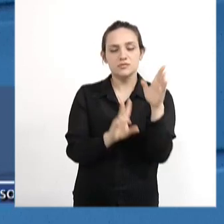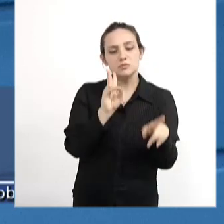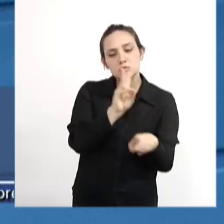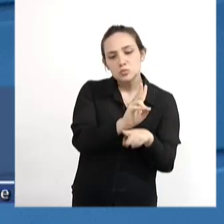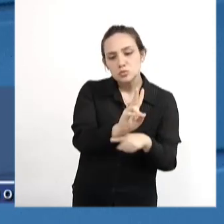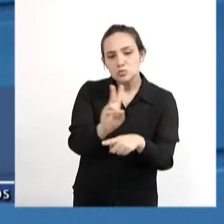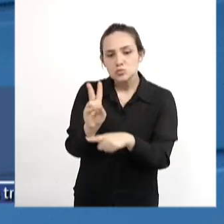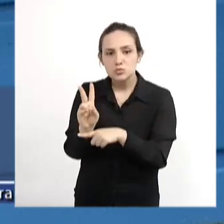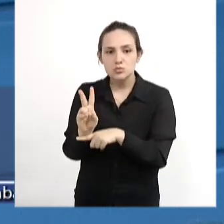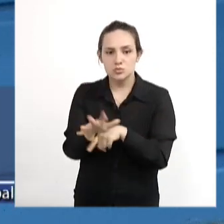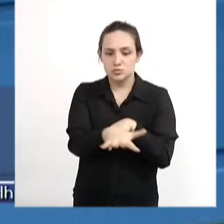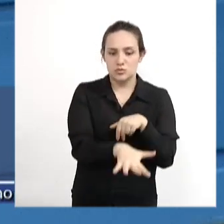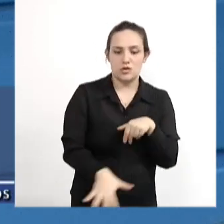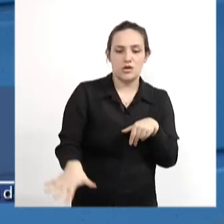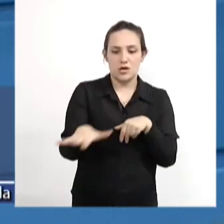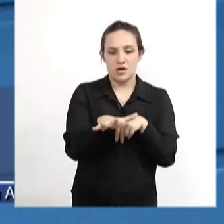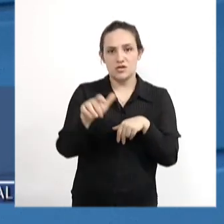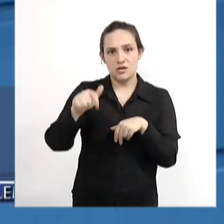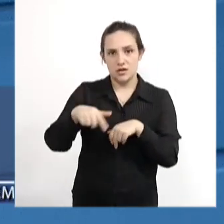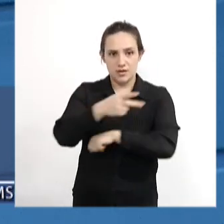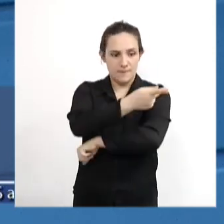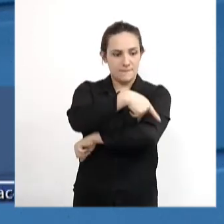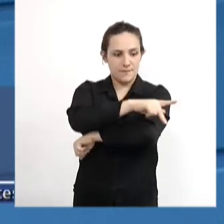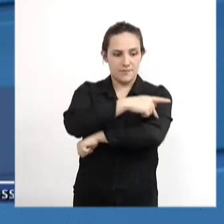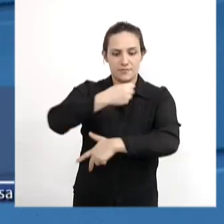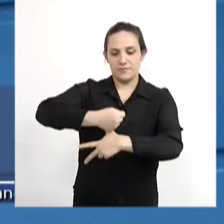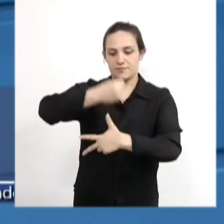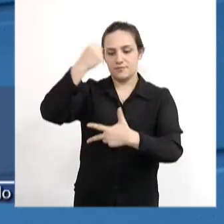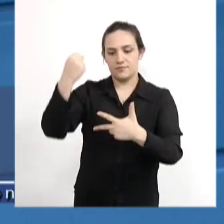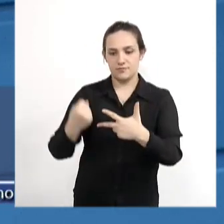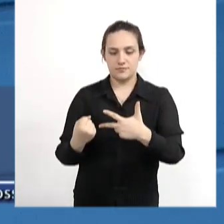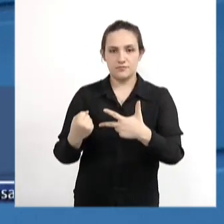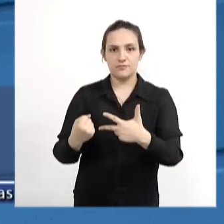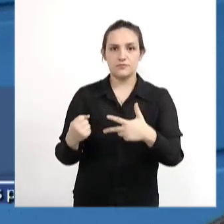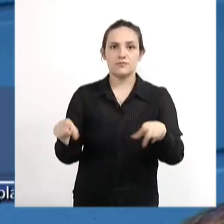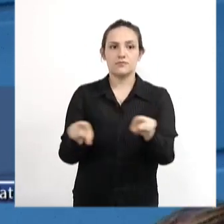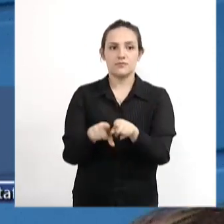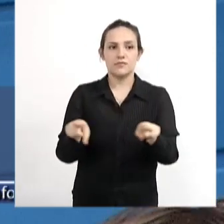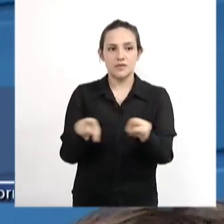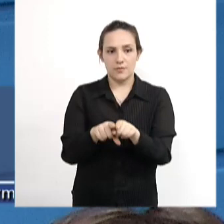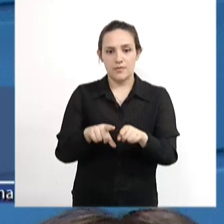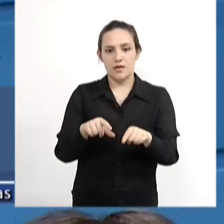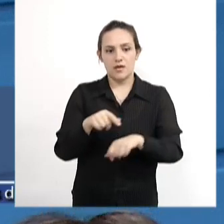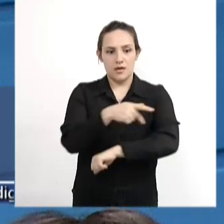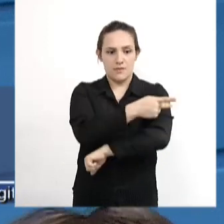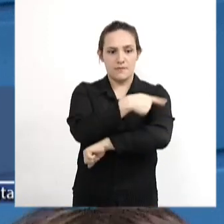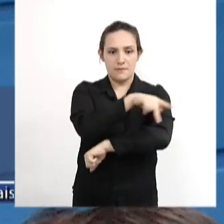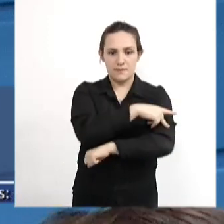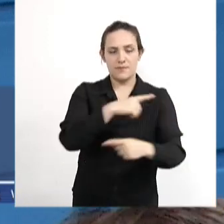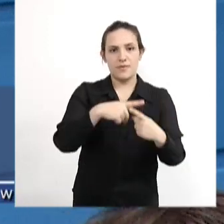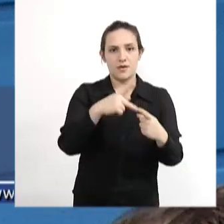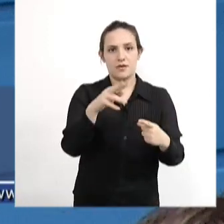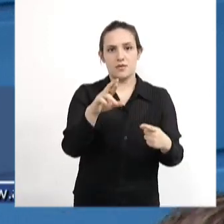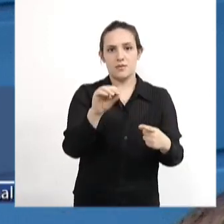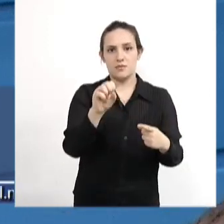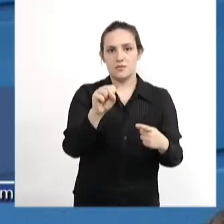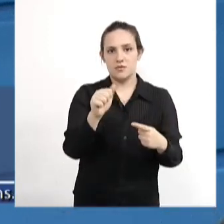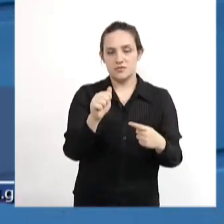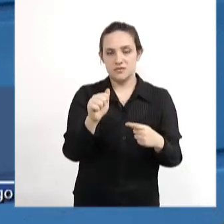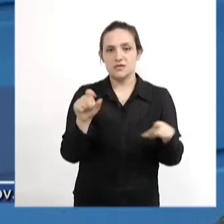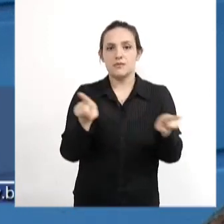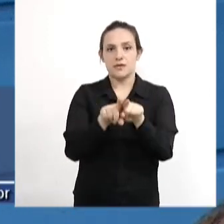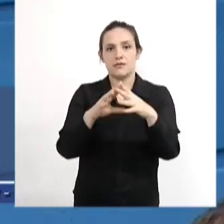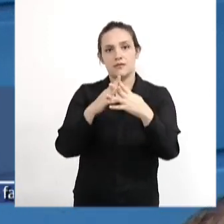áreas que abrangem o Parque dos Poderes, o Parque Estadual do Prosa, o Parque das Nações Indígenas e